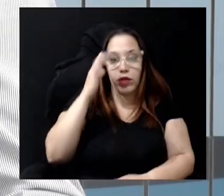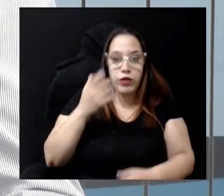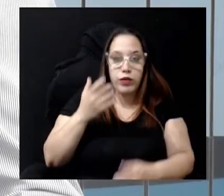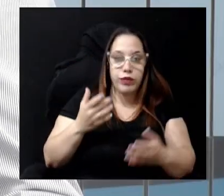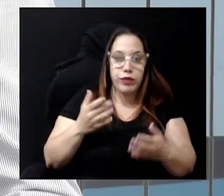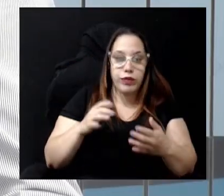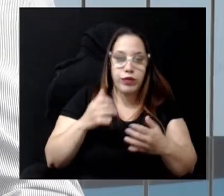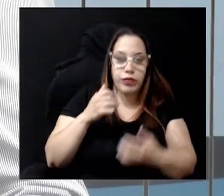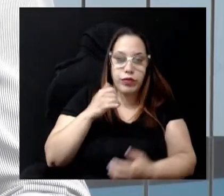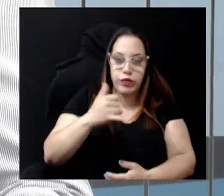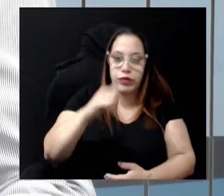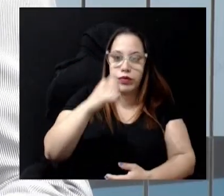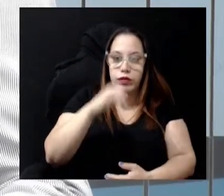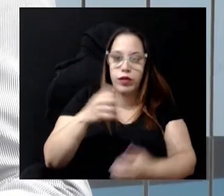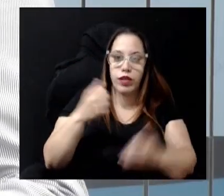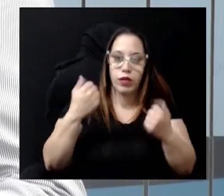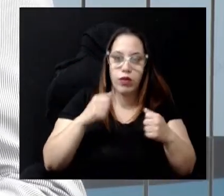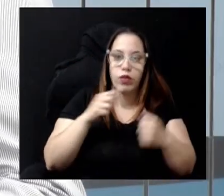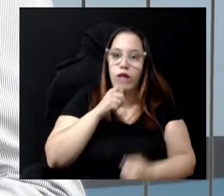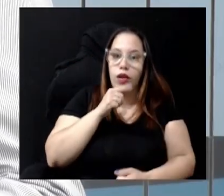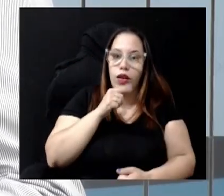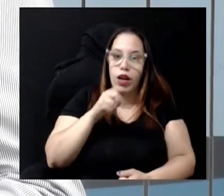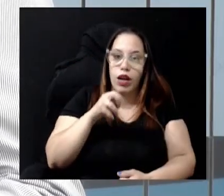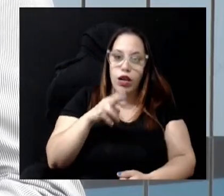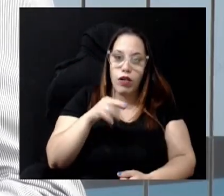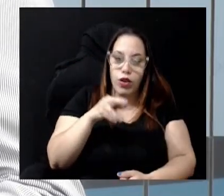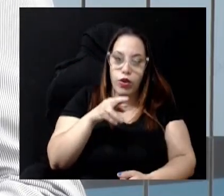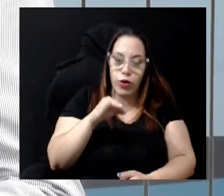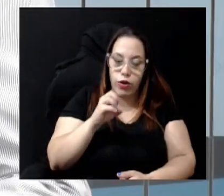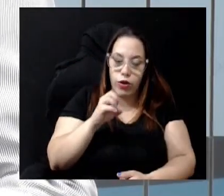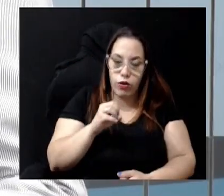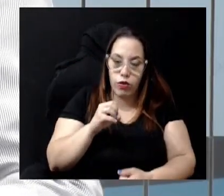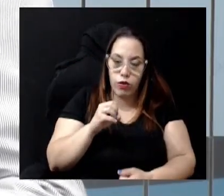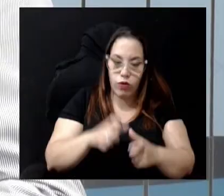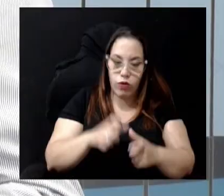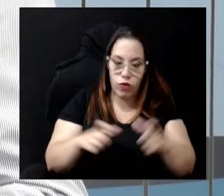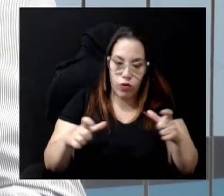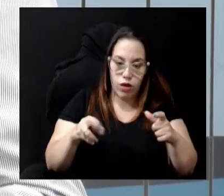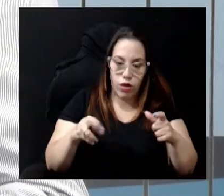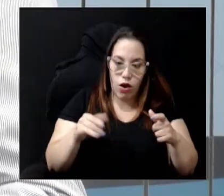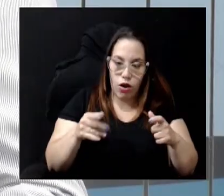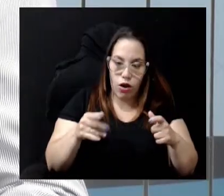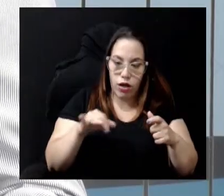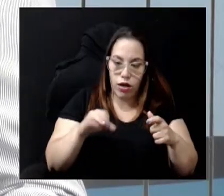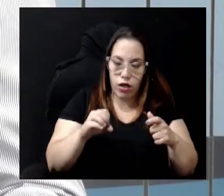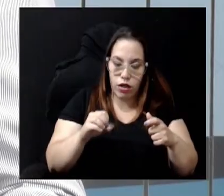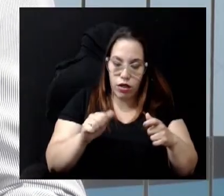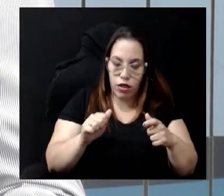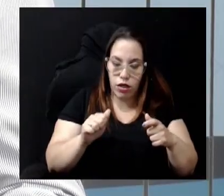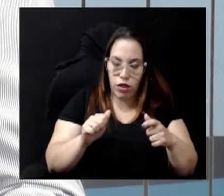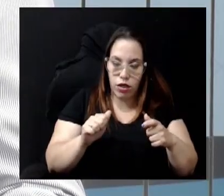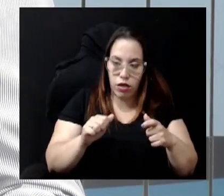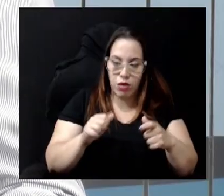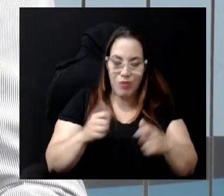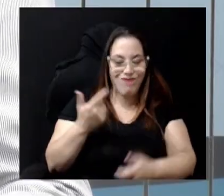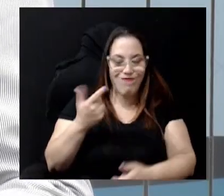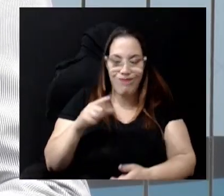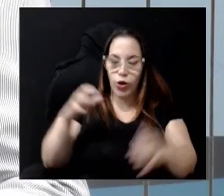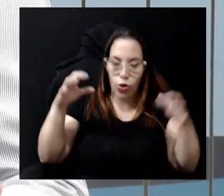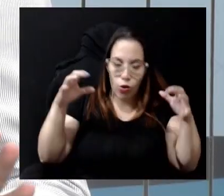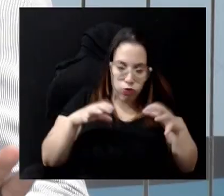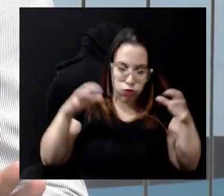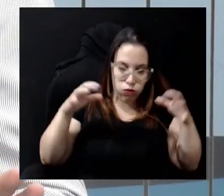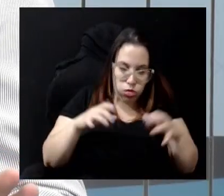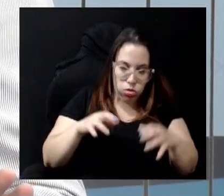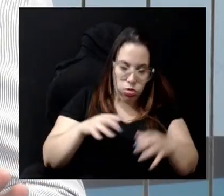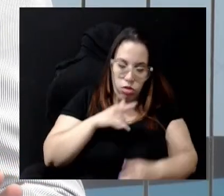precisamos de água nos reservatórios, porque grande parte da matriz é a hidráulica. Mas se a gente não tem água nos reservatórios, ou se a gente